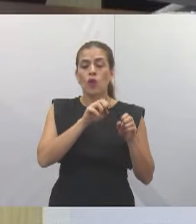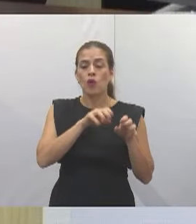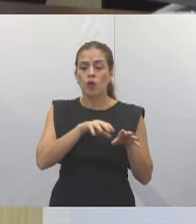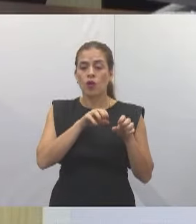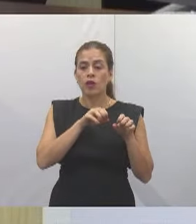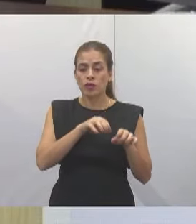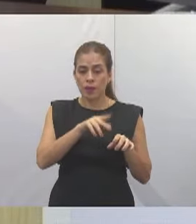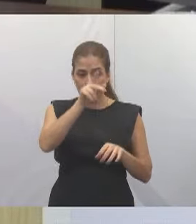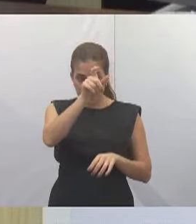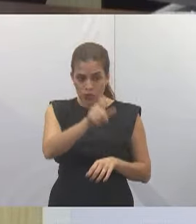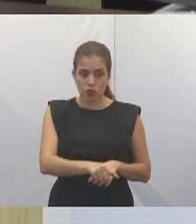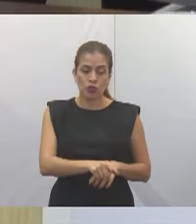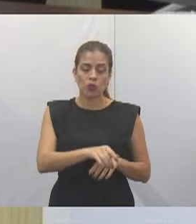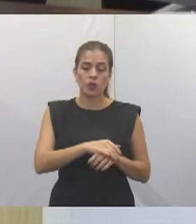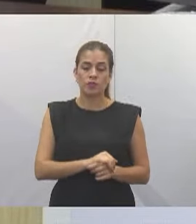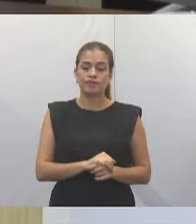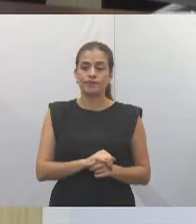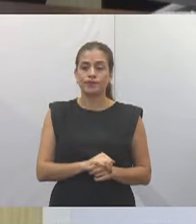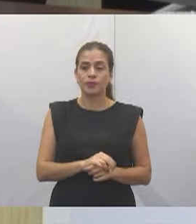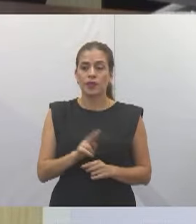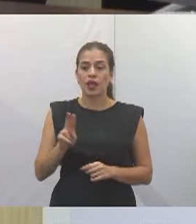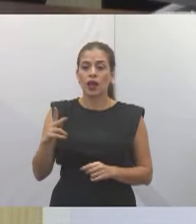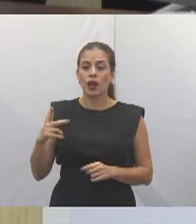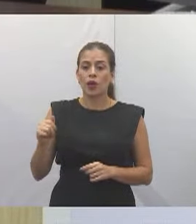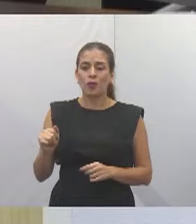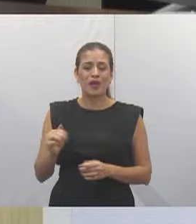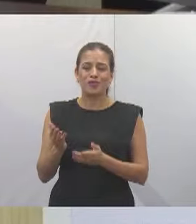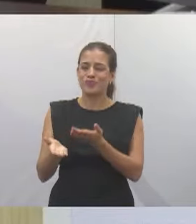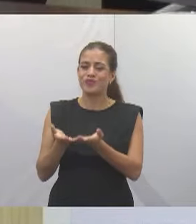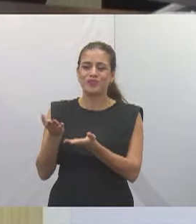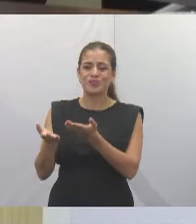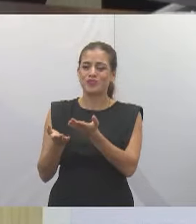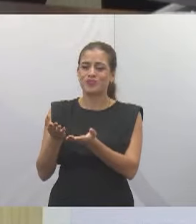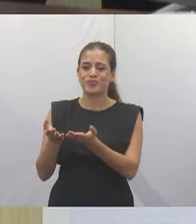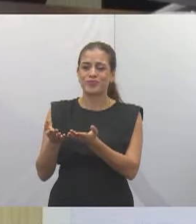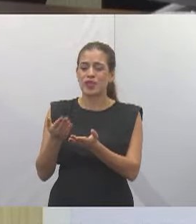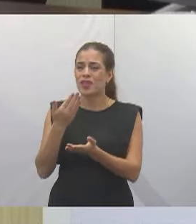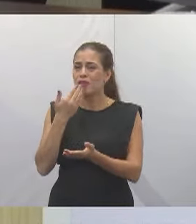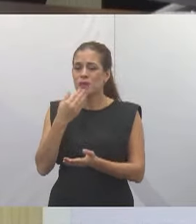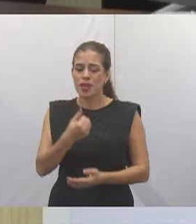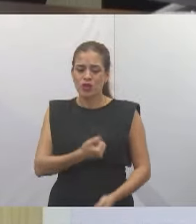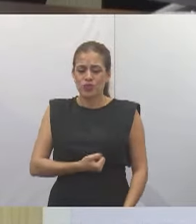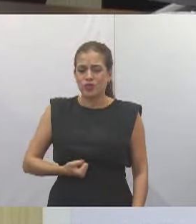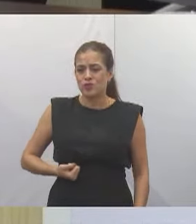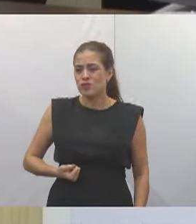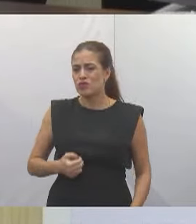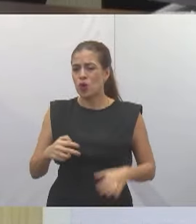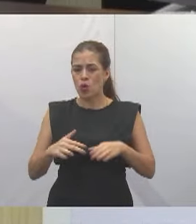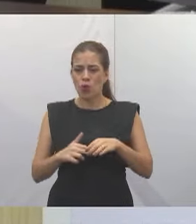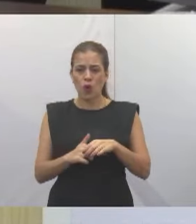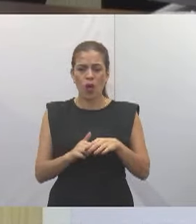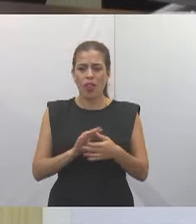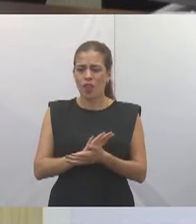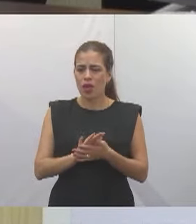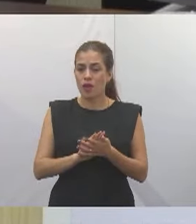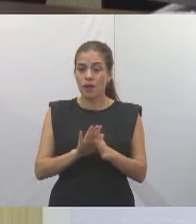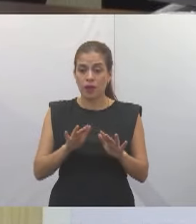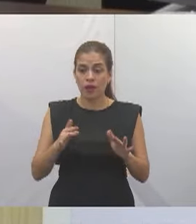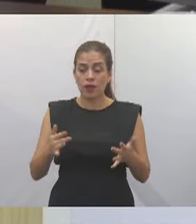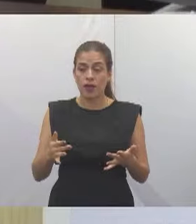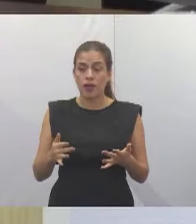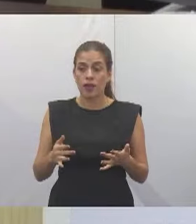pessoa. A UPA não faz tratamento. A UPA não pede ultrassom, não pede tomo, não pede ressonância. A